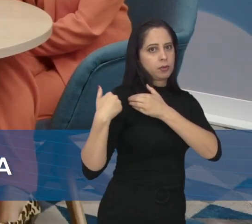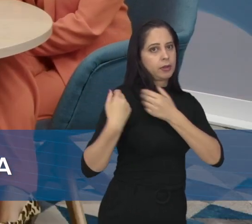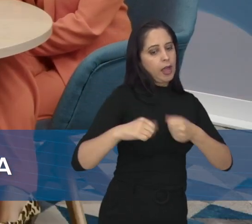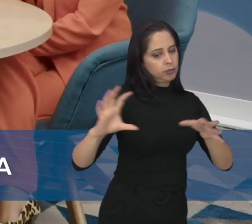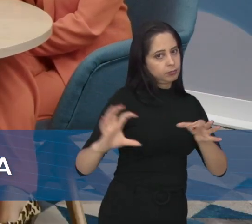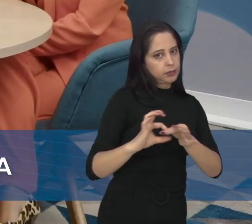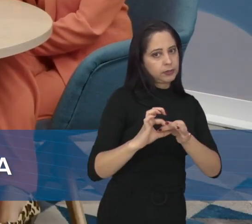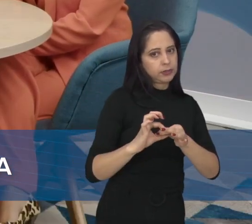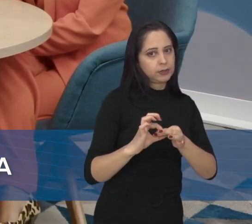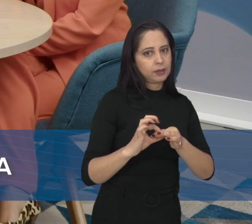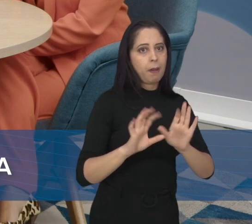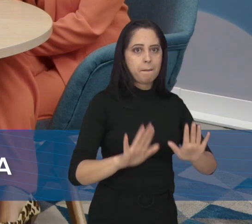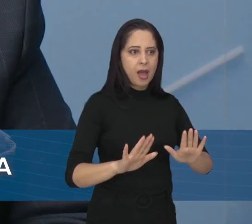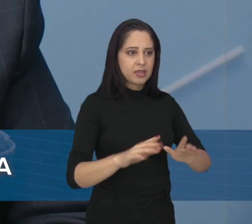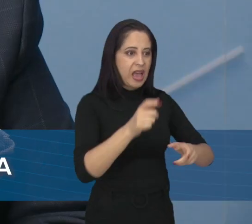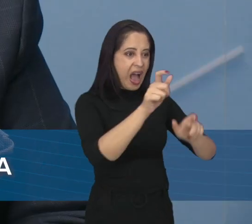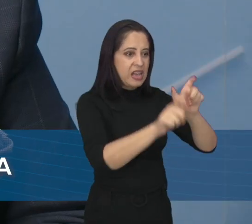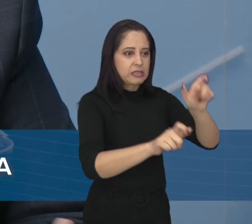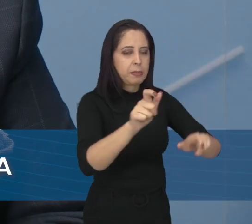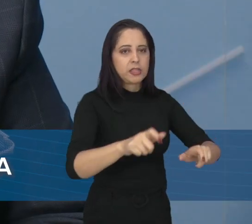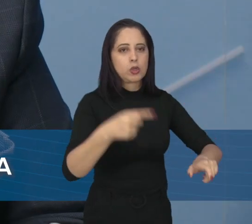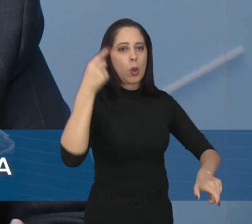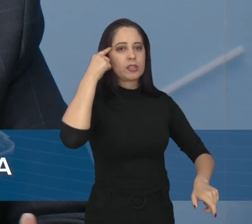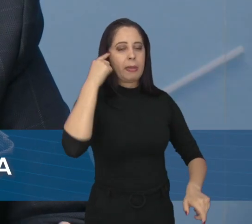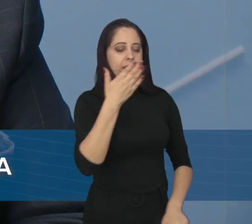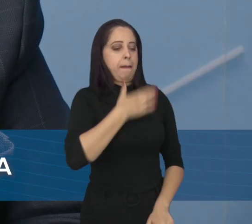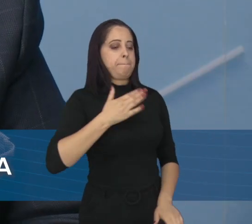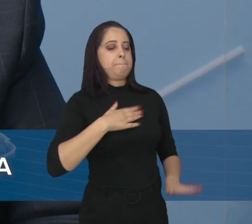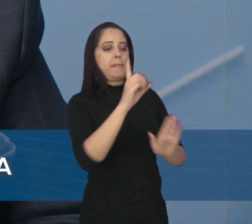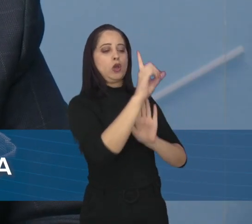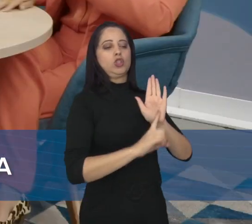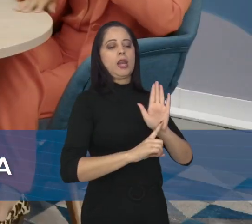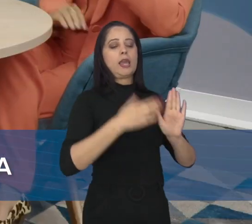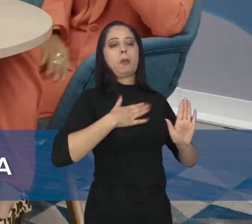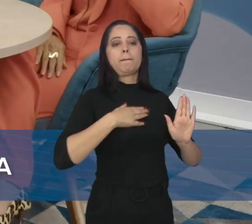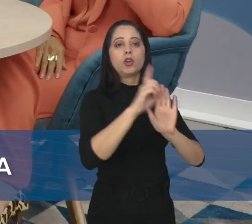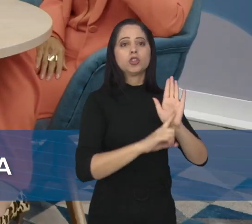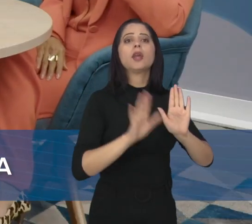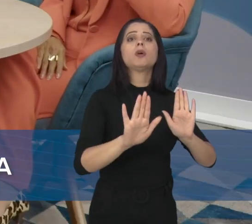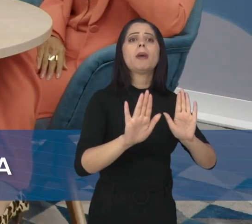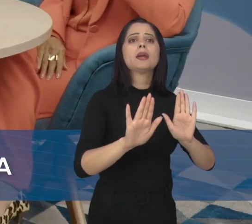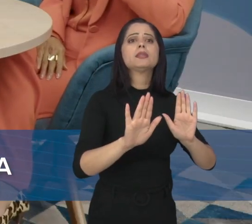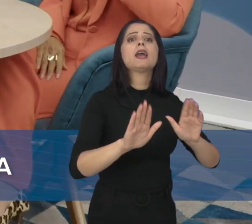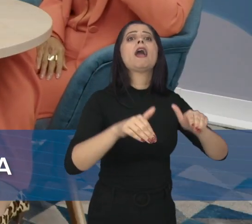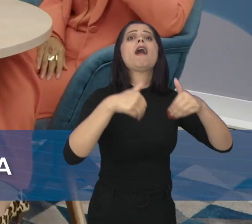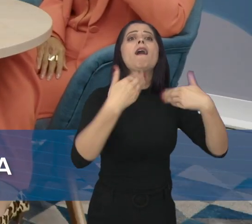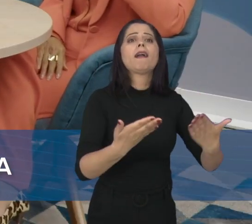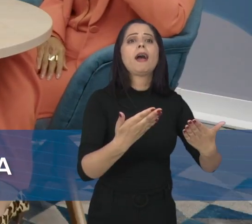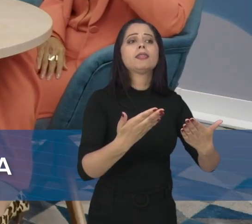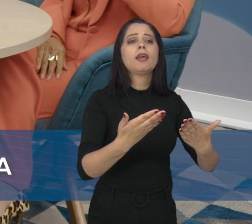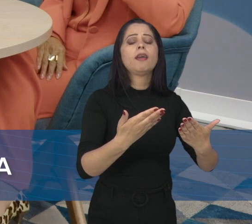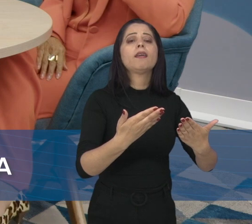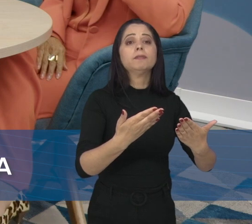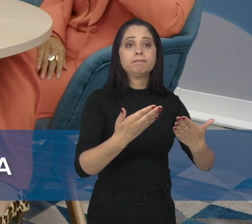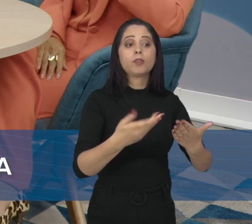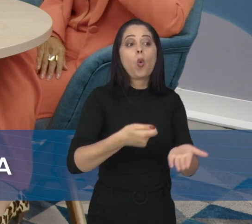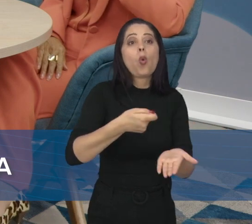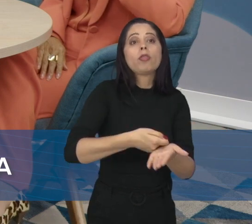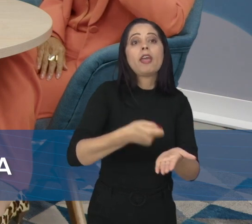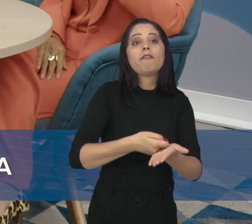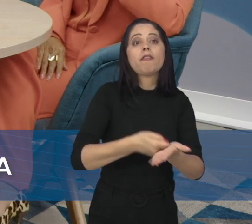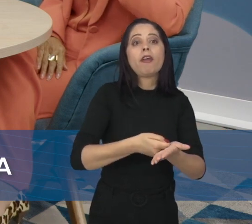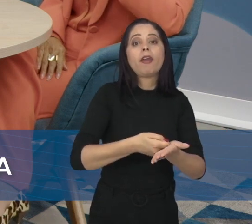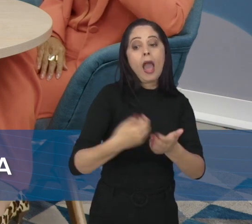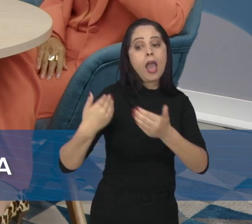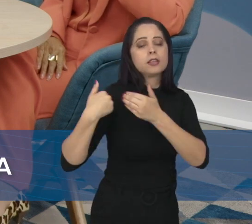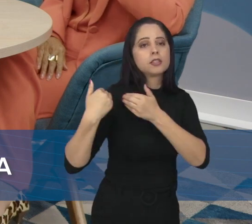direitos, mas não sabe nem 30% dos seus deveres exatamente, enquanto cidadão. Não é?